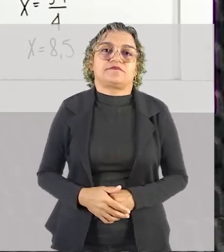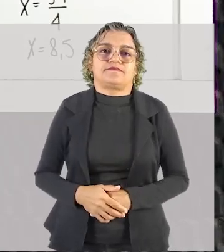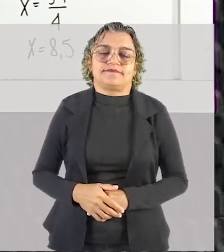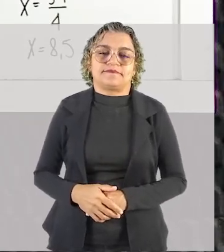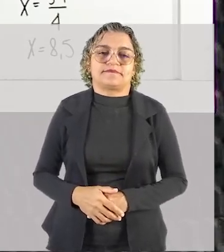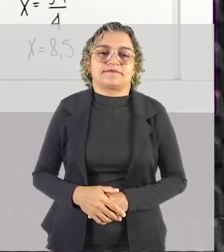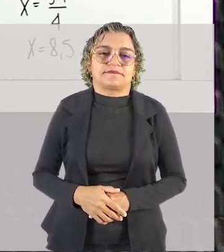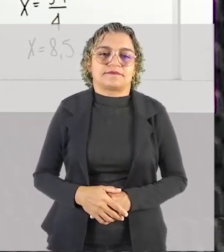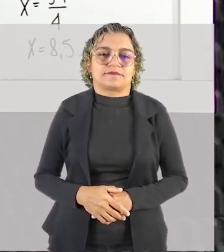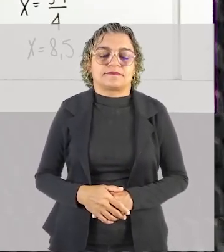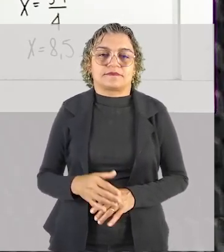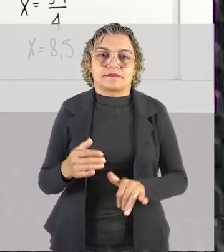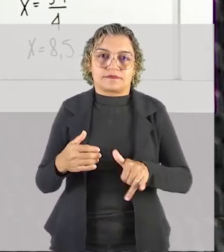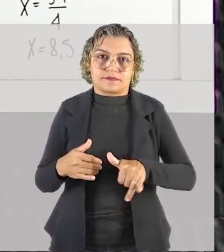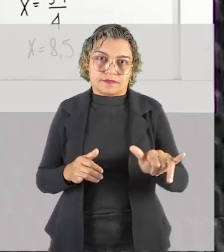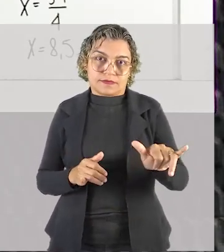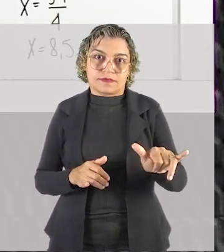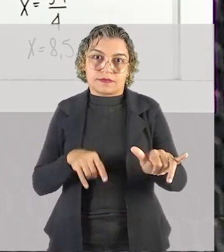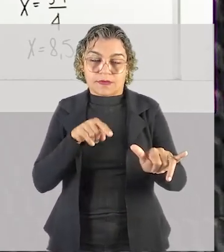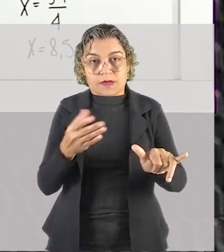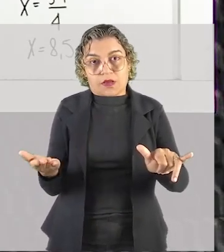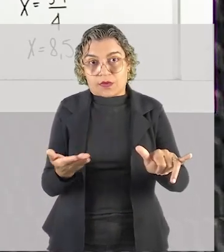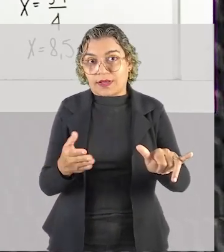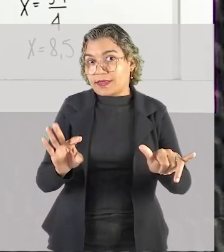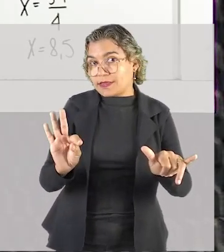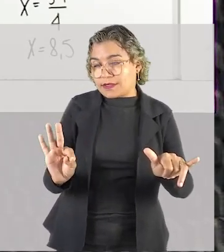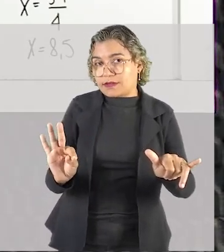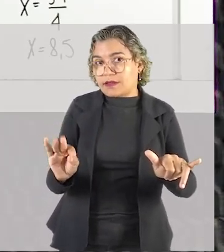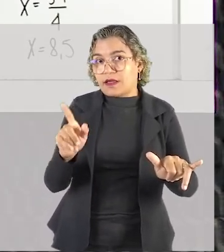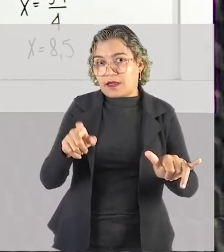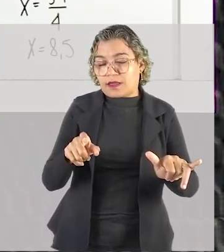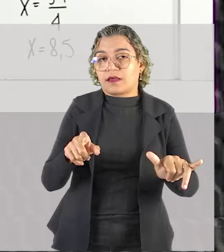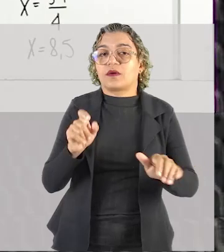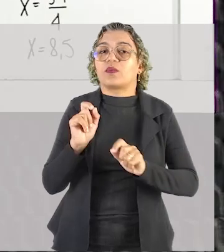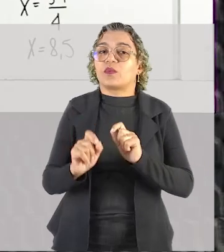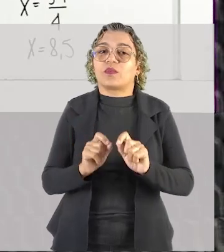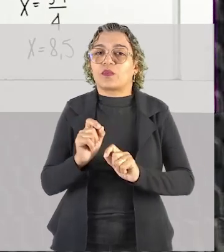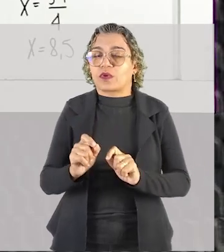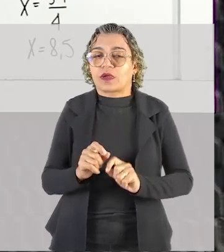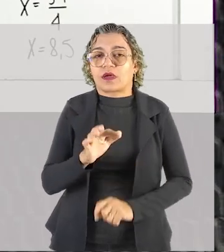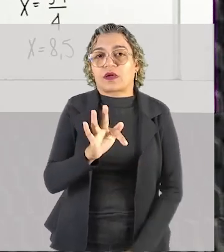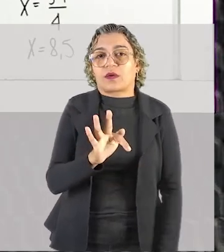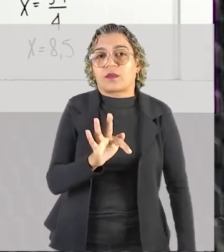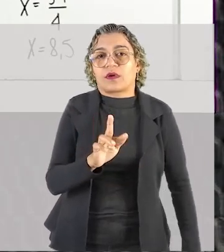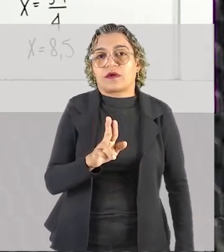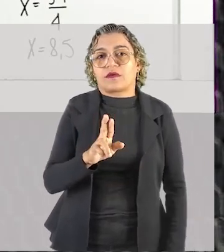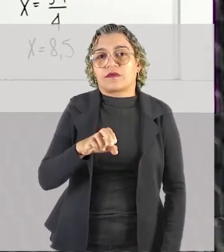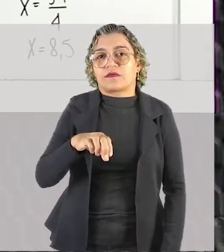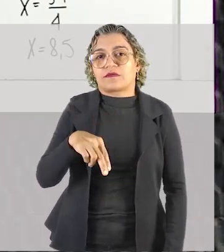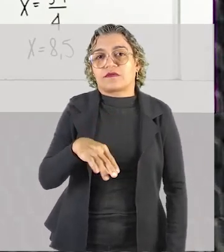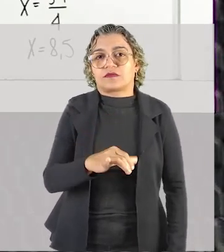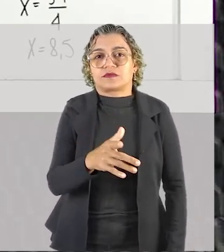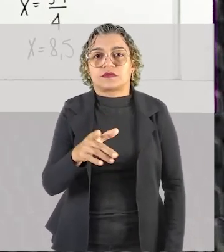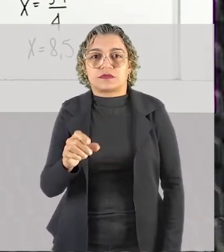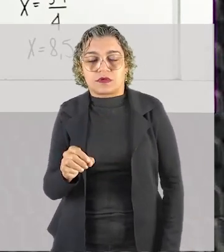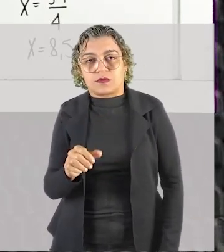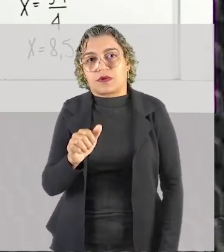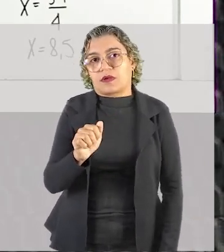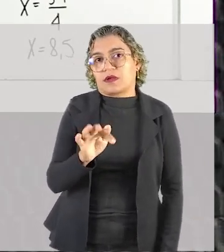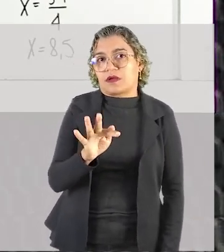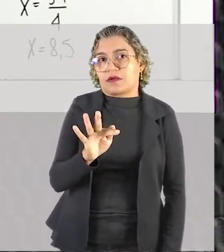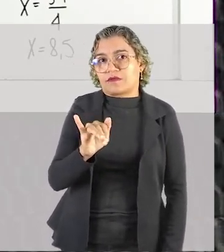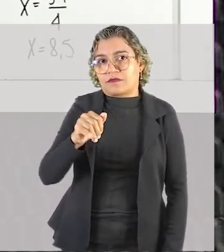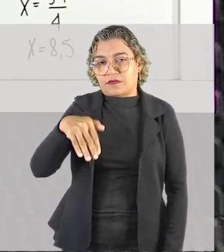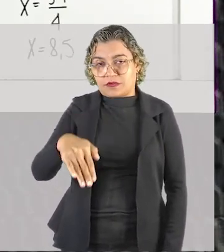entre y, né, e no caso t, né, uma função afim, porque ele fala que essa relação é uma relação